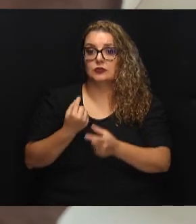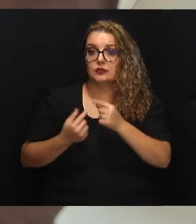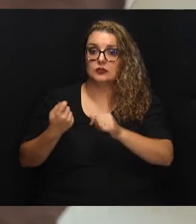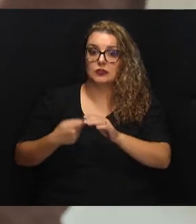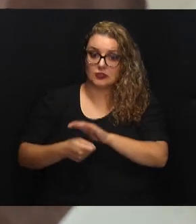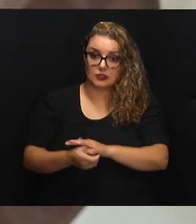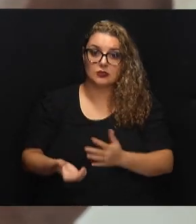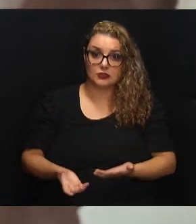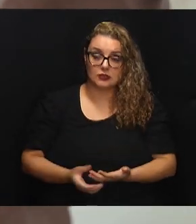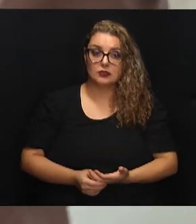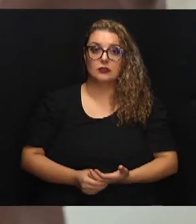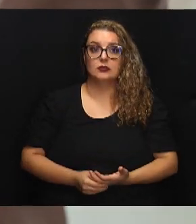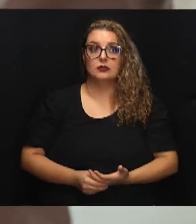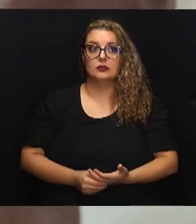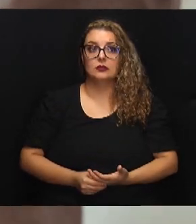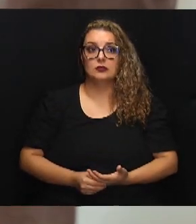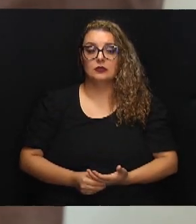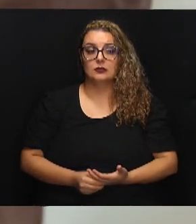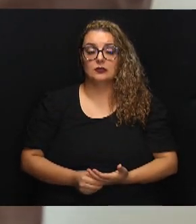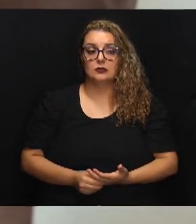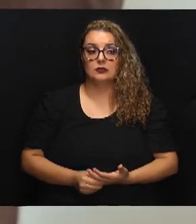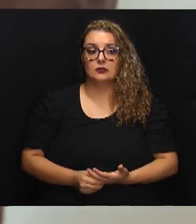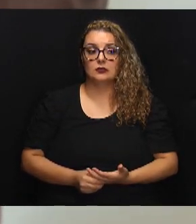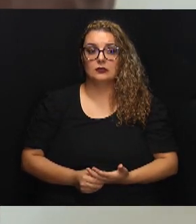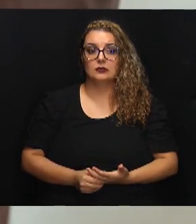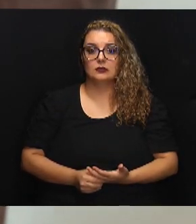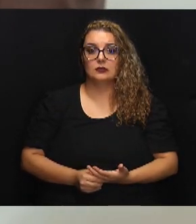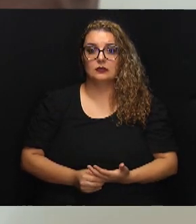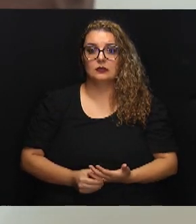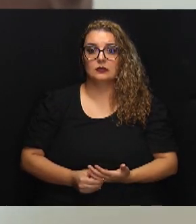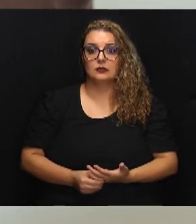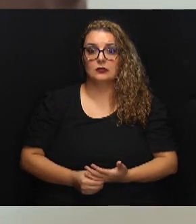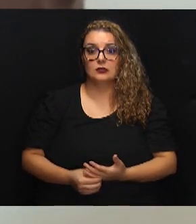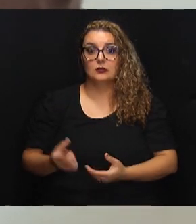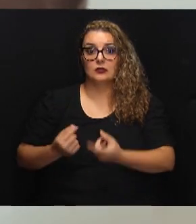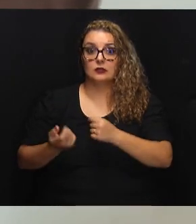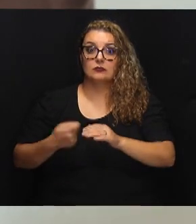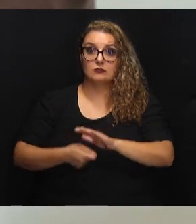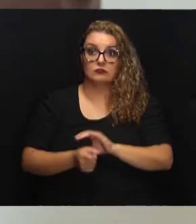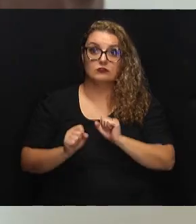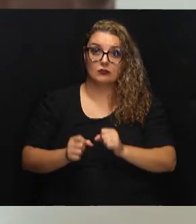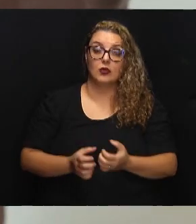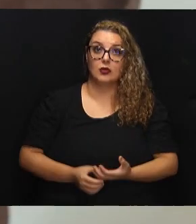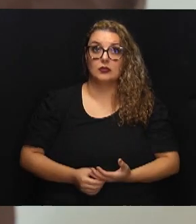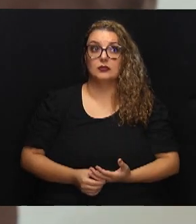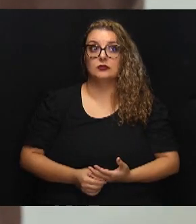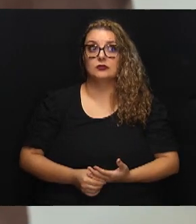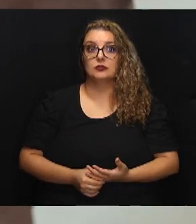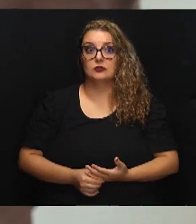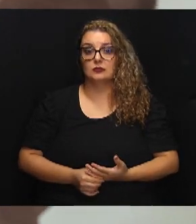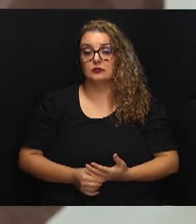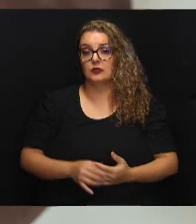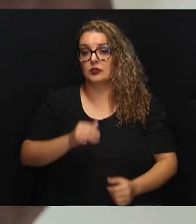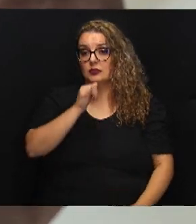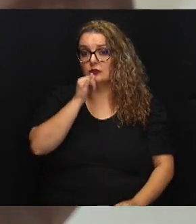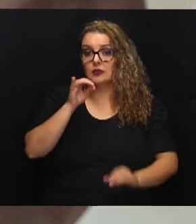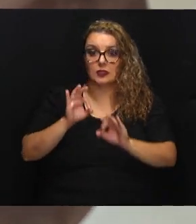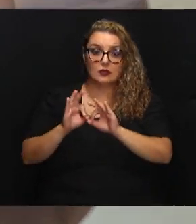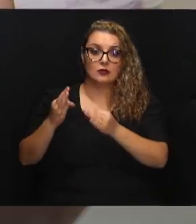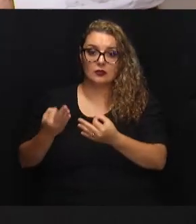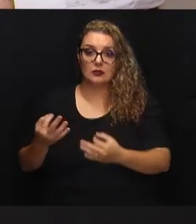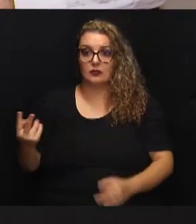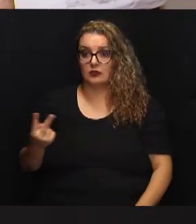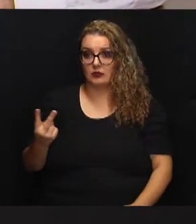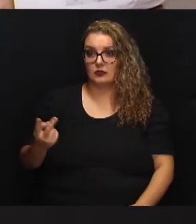né? Juntar. E o juntar isso, muitas vezes você pode, vamos supor que a família tenha, sei lá, um casal, tenha